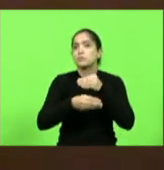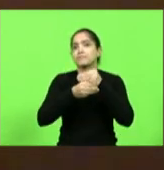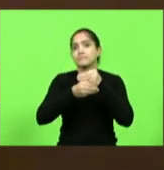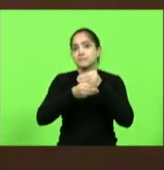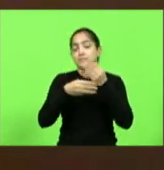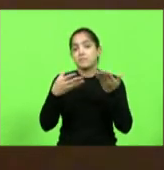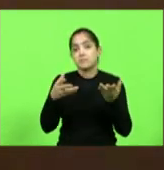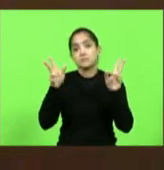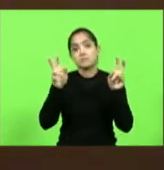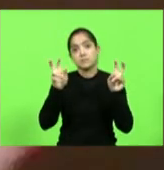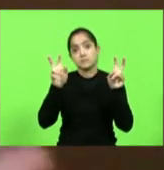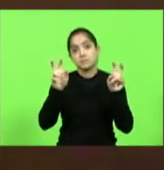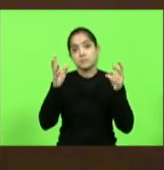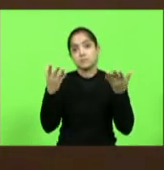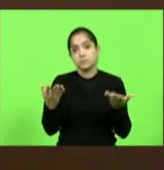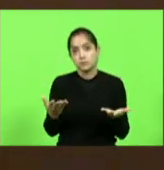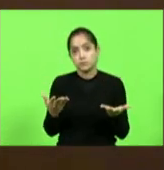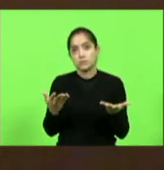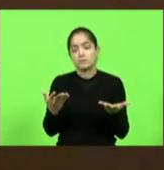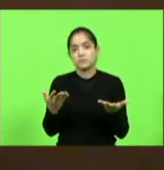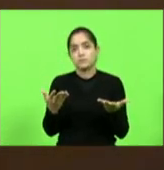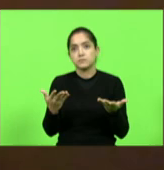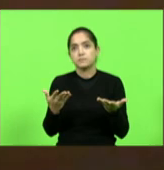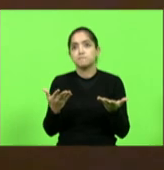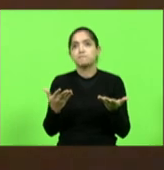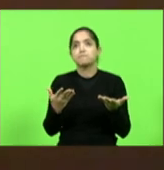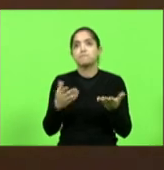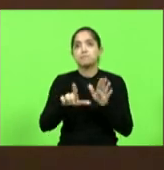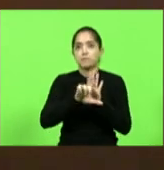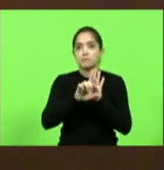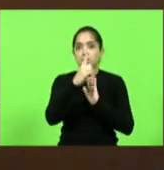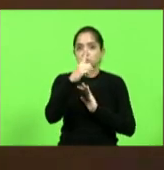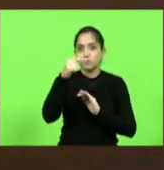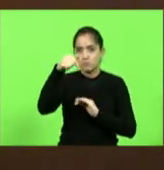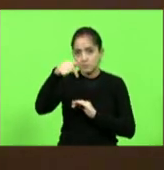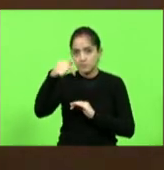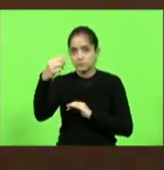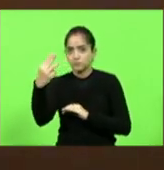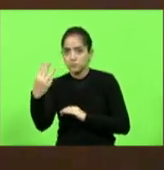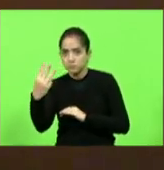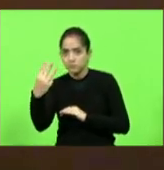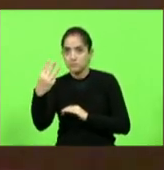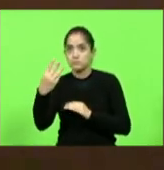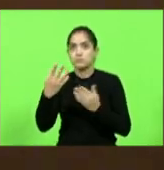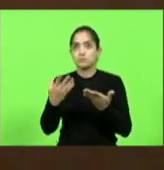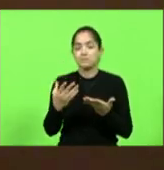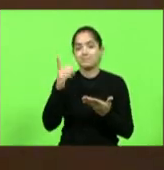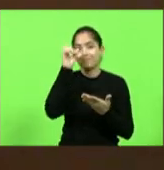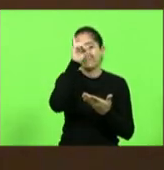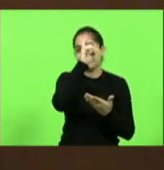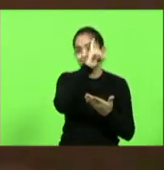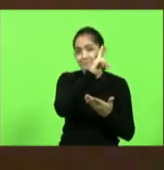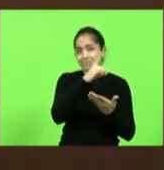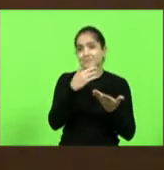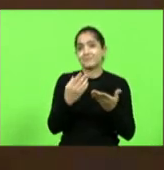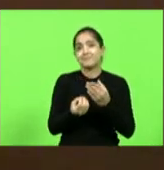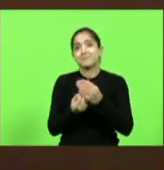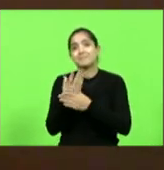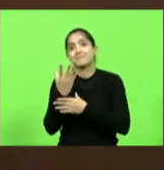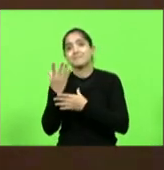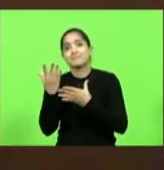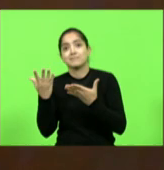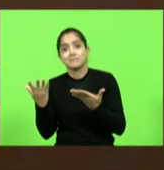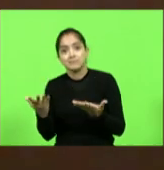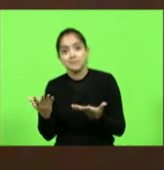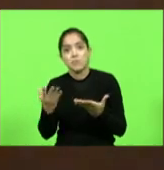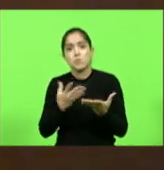questões levantadas referente à Lei 173, a vedação, a dificuldade, a criação, né, muitas